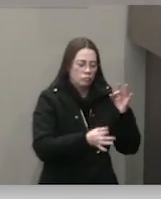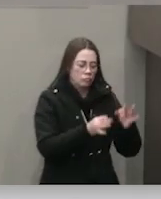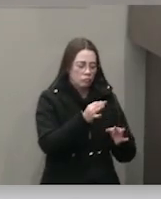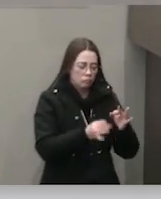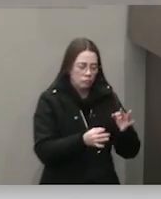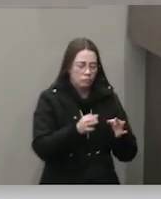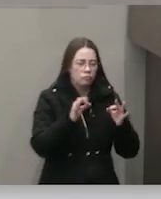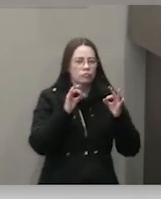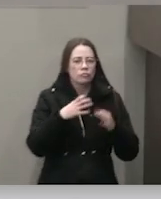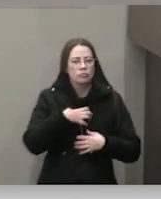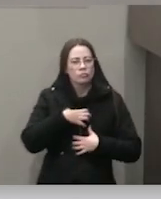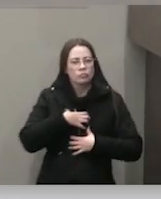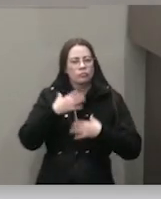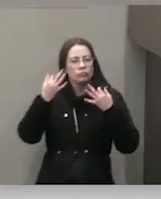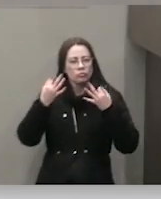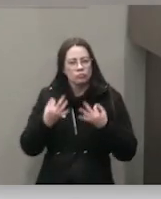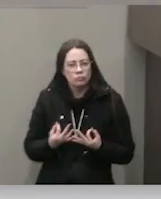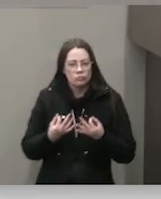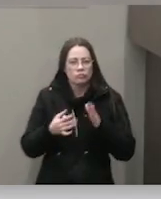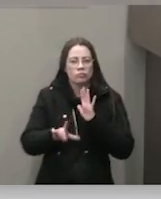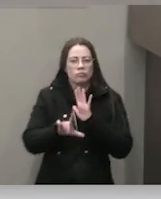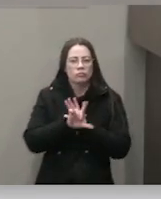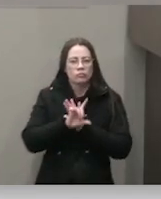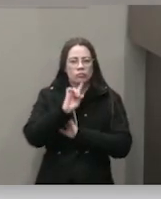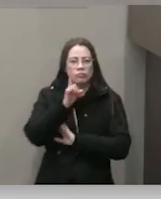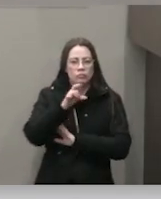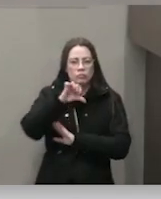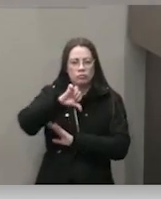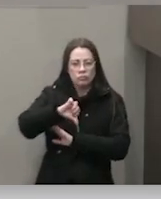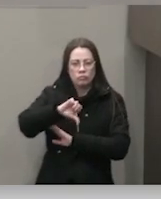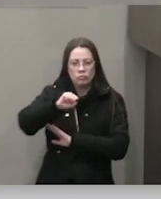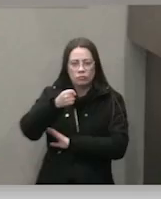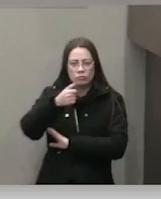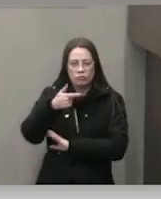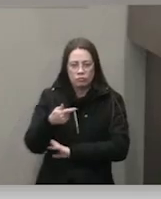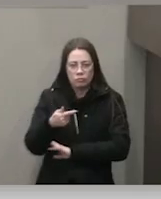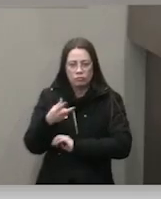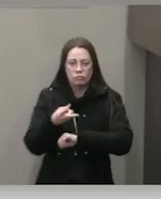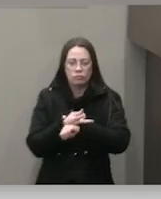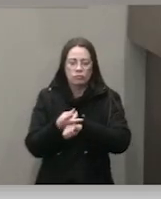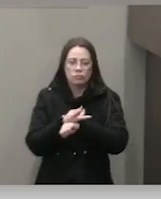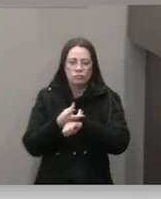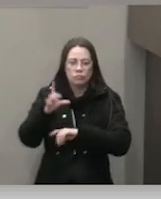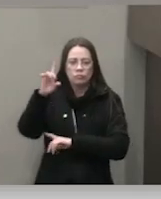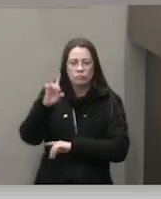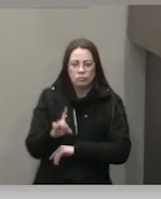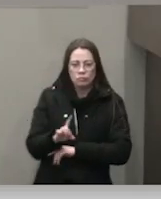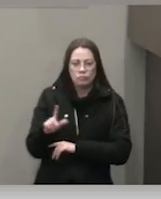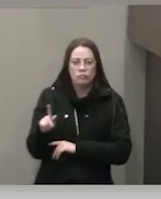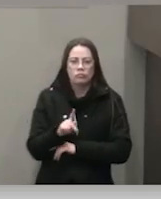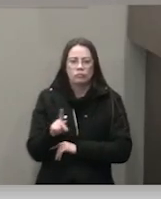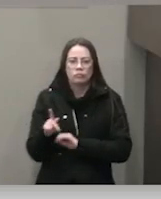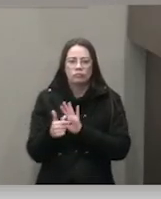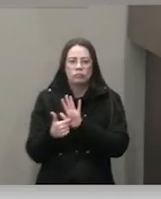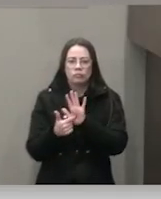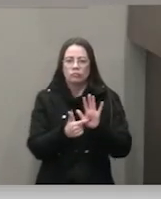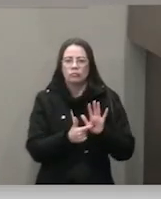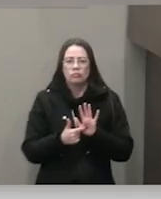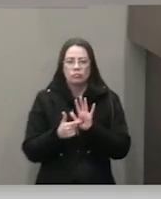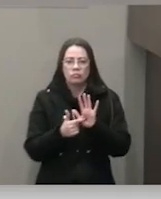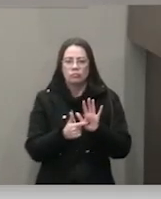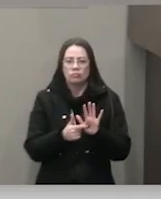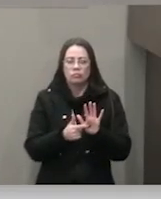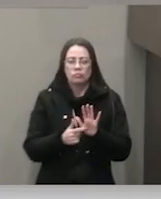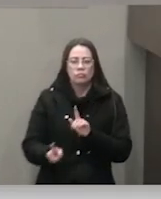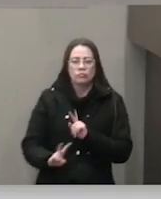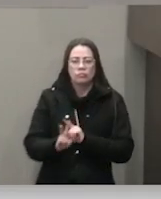corretamente, com uma lei de 87, e busca esse direito dos professores, ele traz à luz um valor que